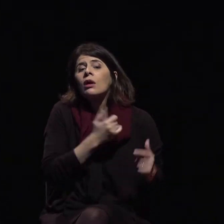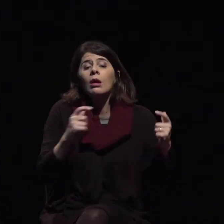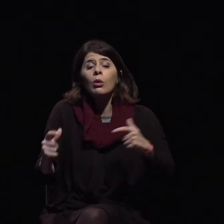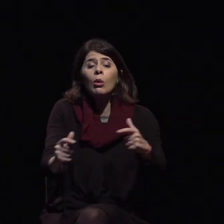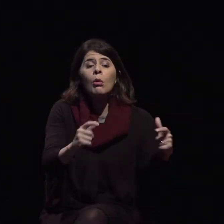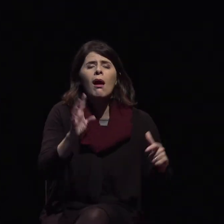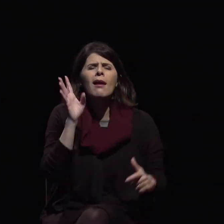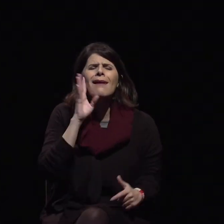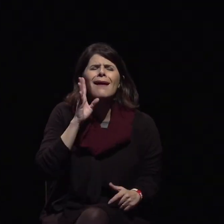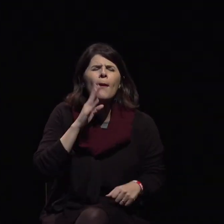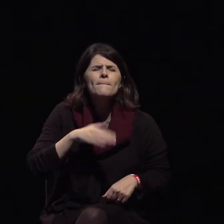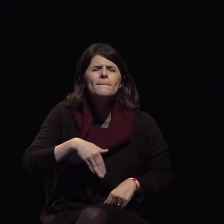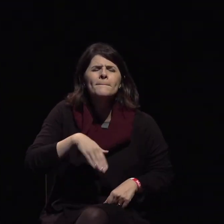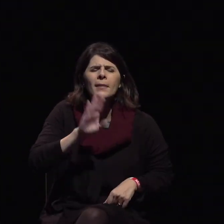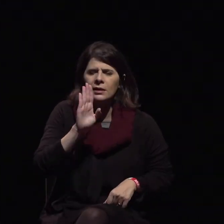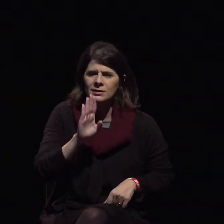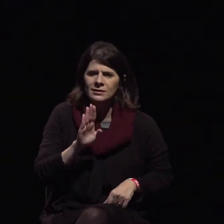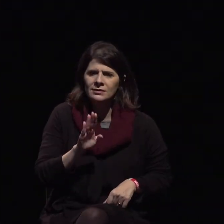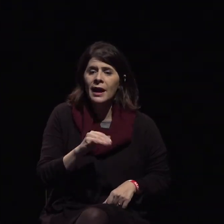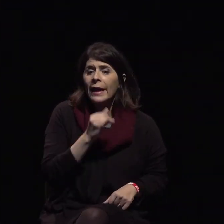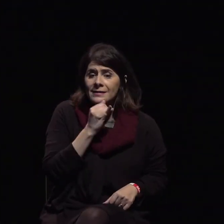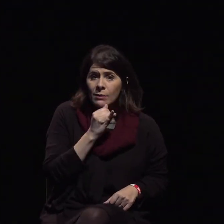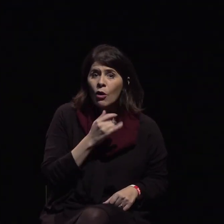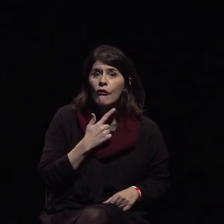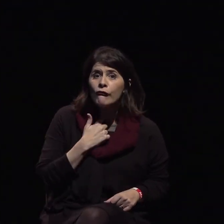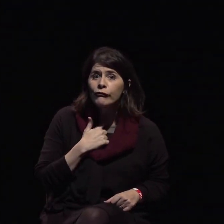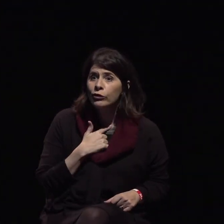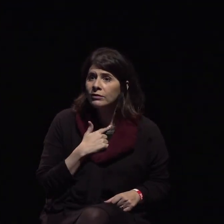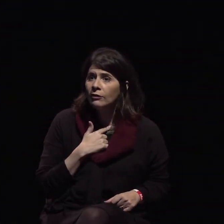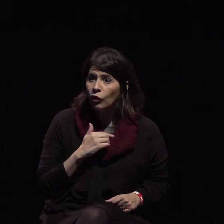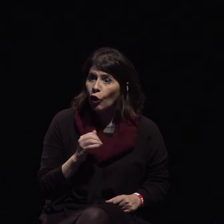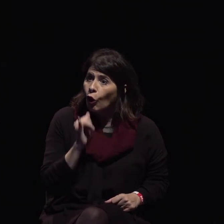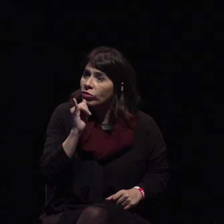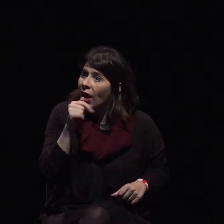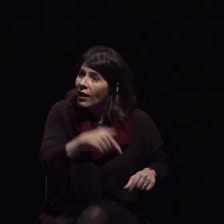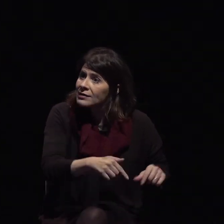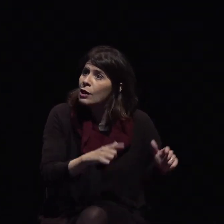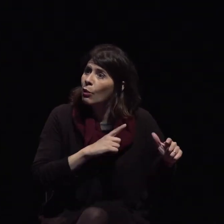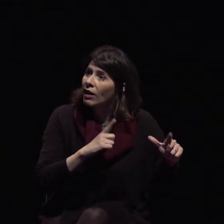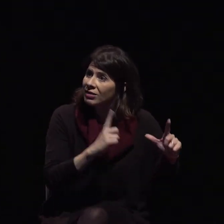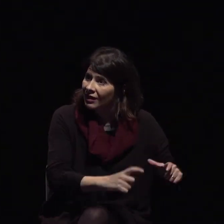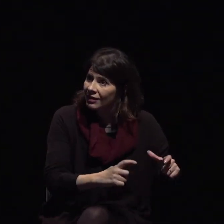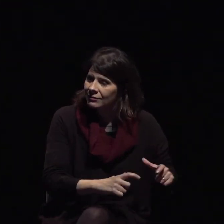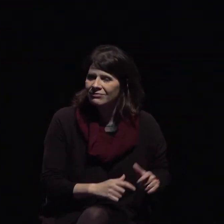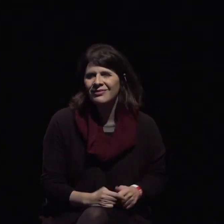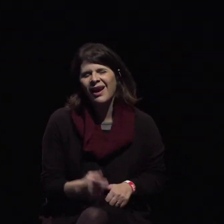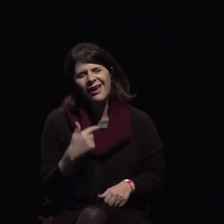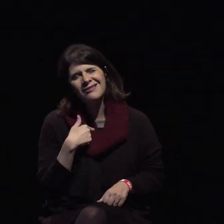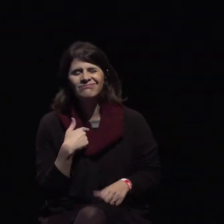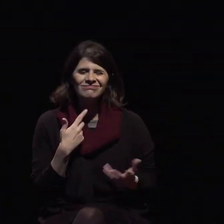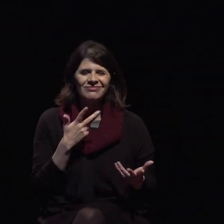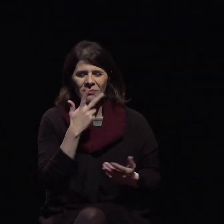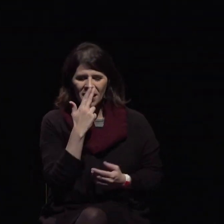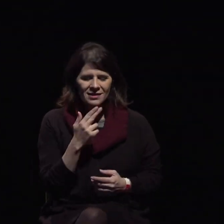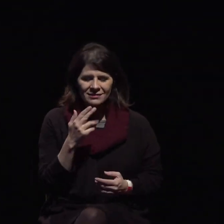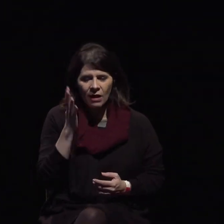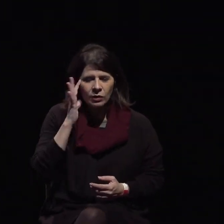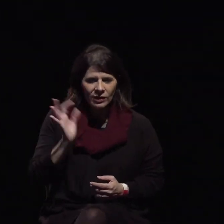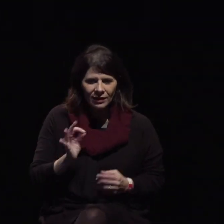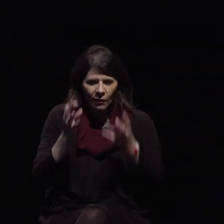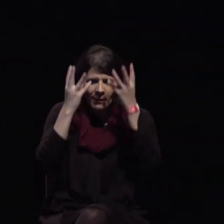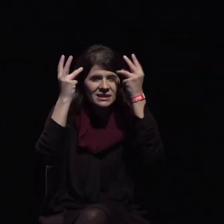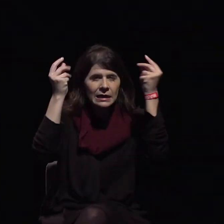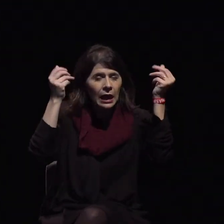lugares que eles gostariam de contar para as outras pessoas que existisse. Mas a gente falando assim ficou meio abstrato. Daí a gente botou um